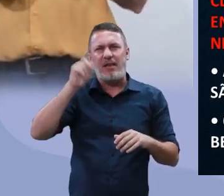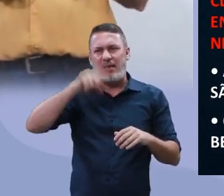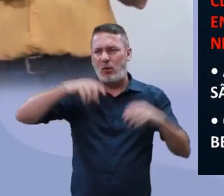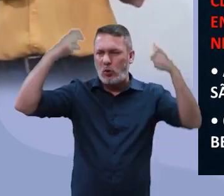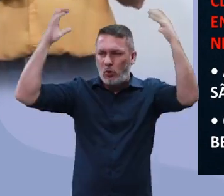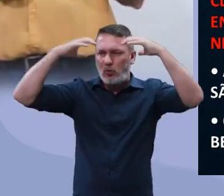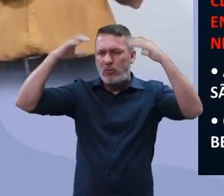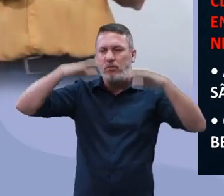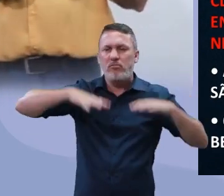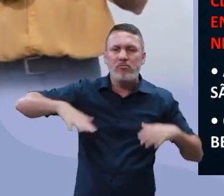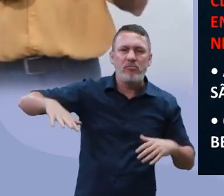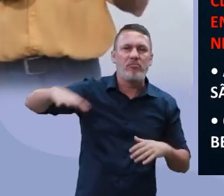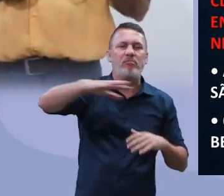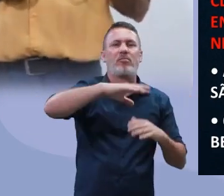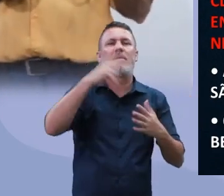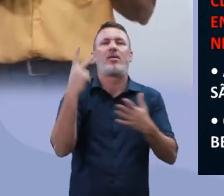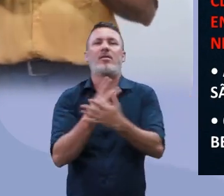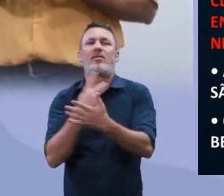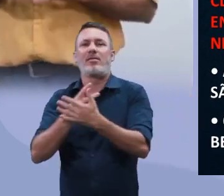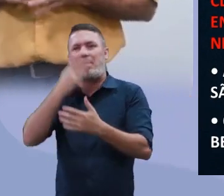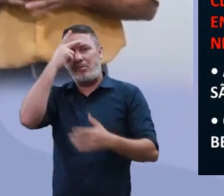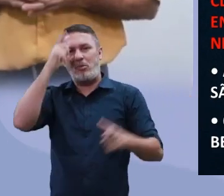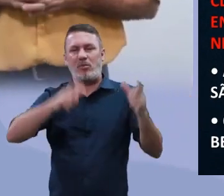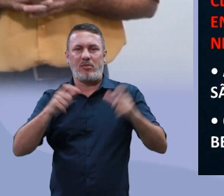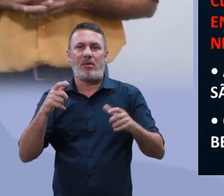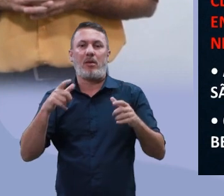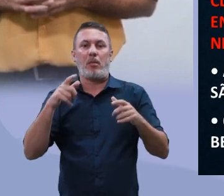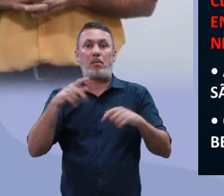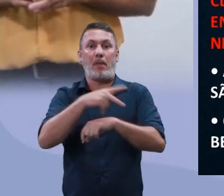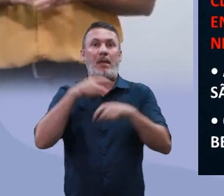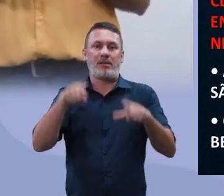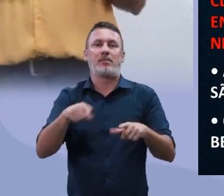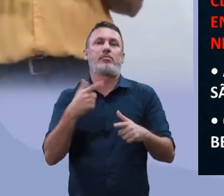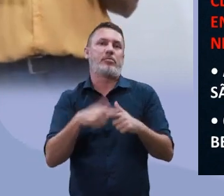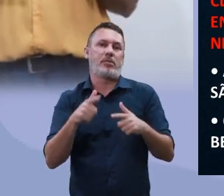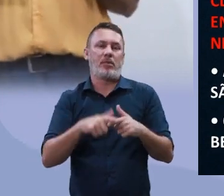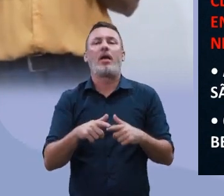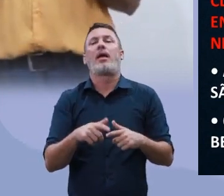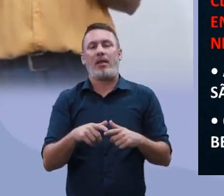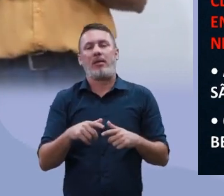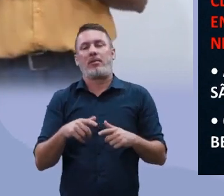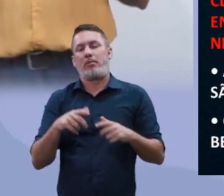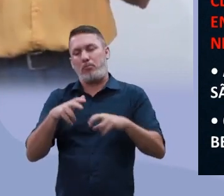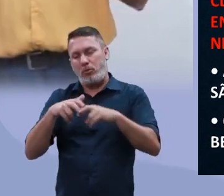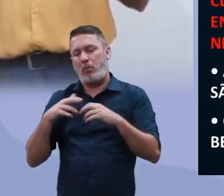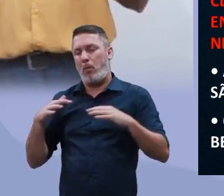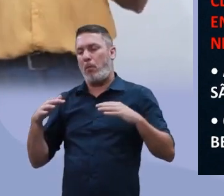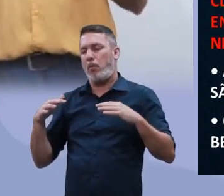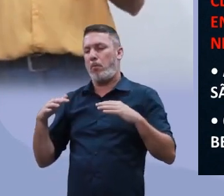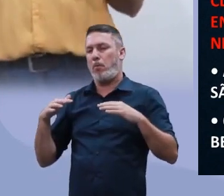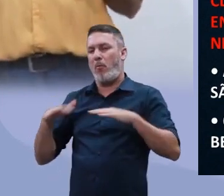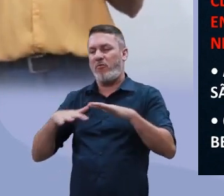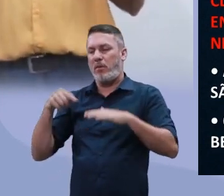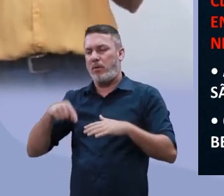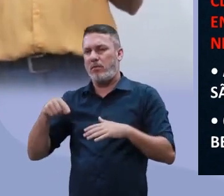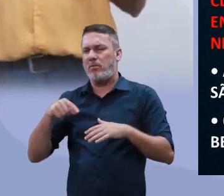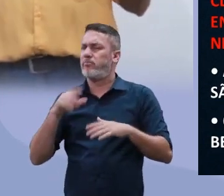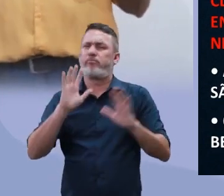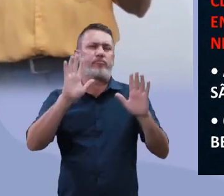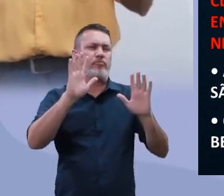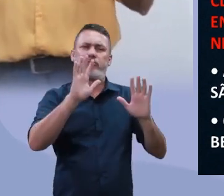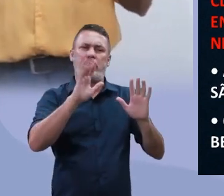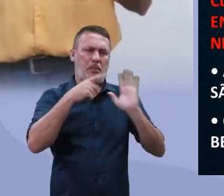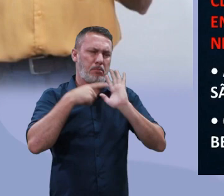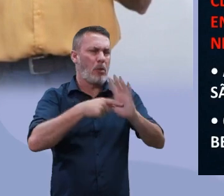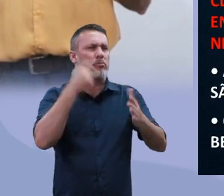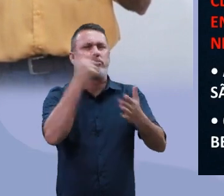de uma chuva de ácido sulfúrico caiu sobre Glasgow, capital da Escócia. E aí foi quando o movimento ambientalista levantou a